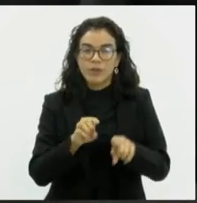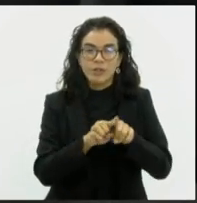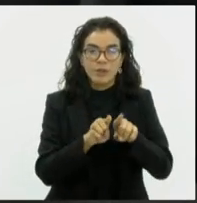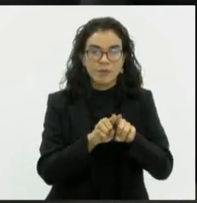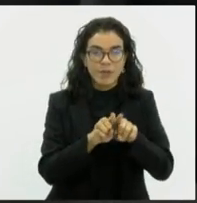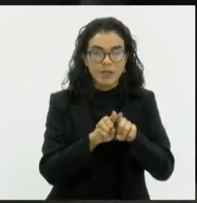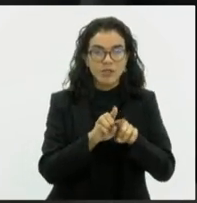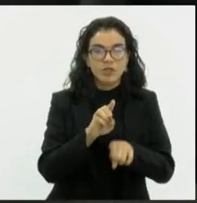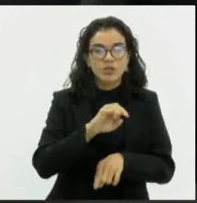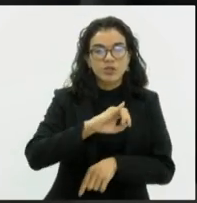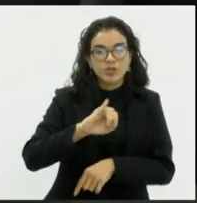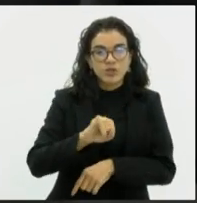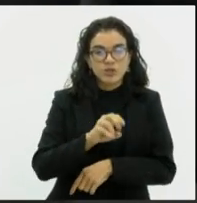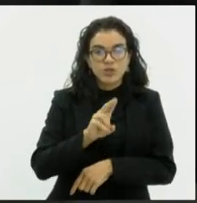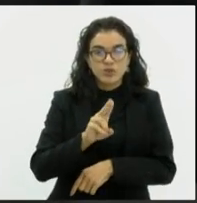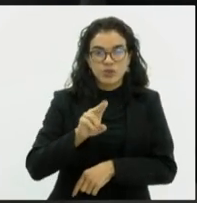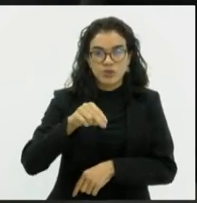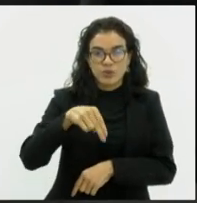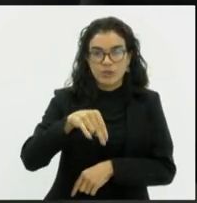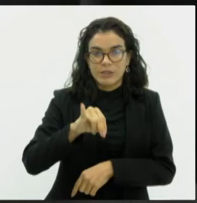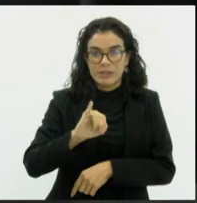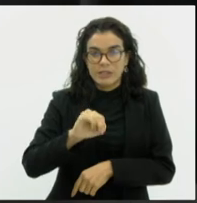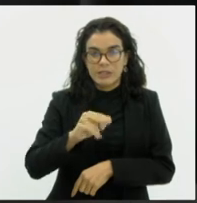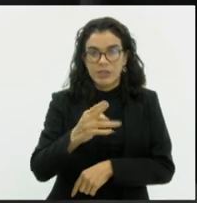está aí também.